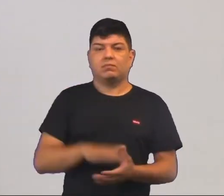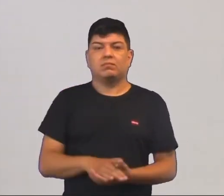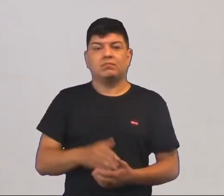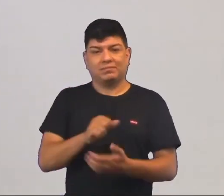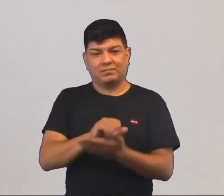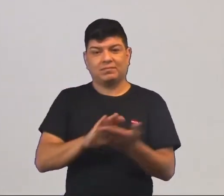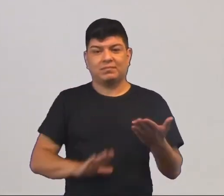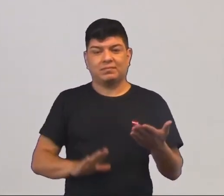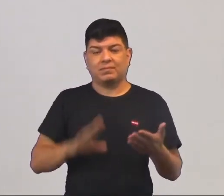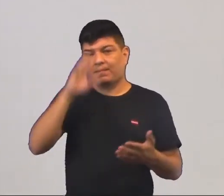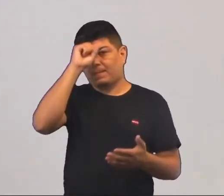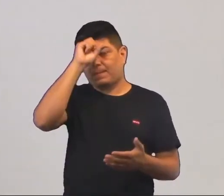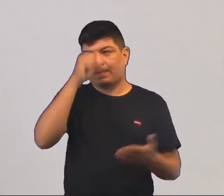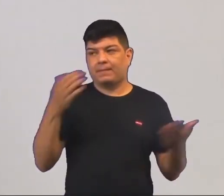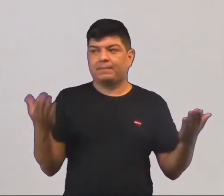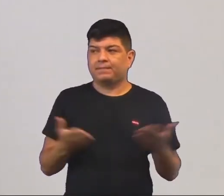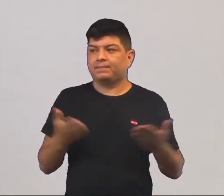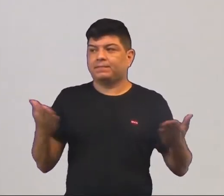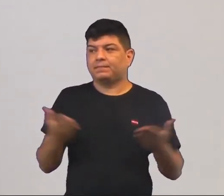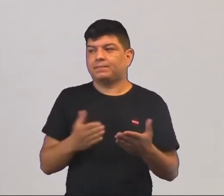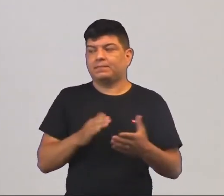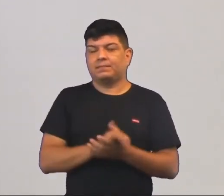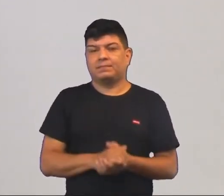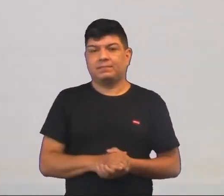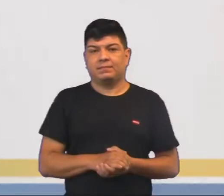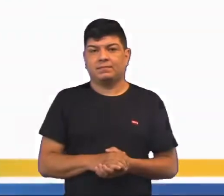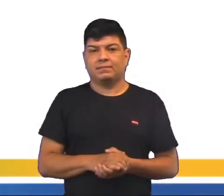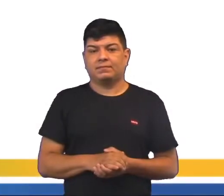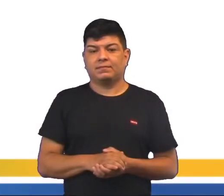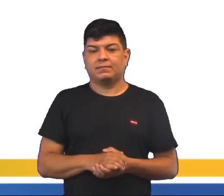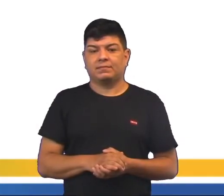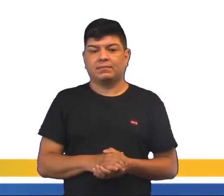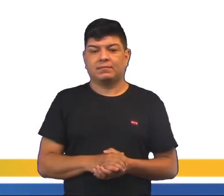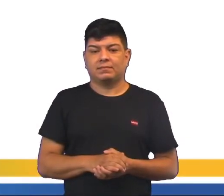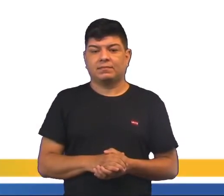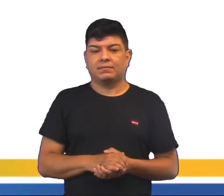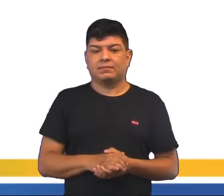Vamos exercitar o que nós aprendemos na aula de hoje?